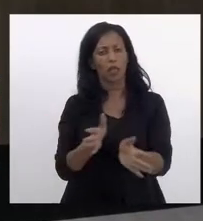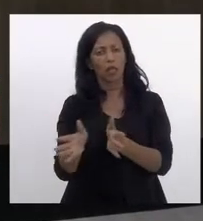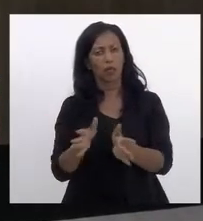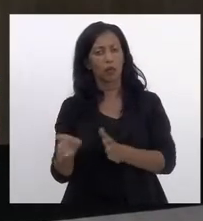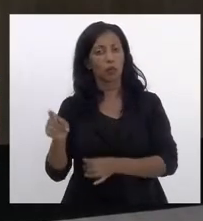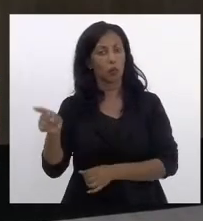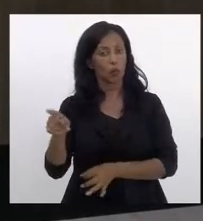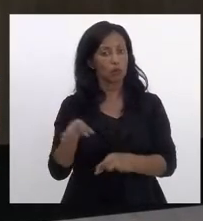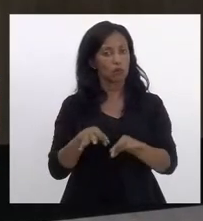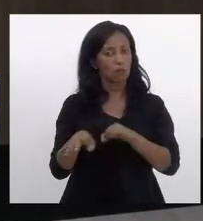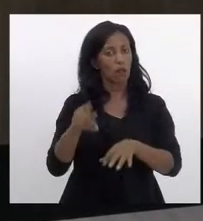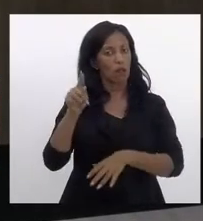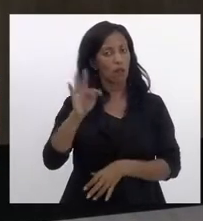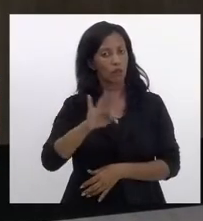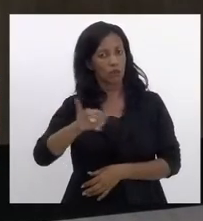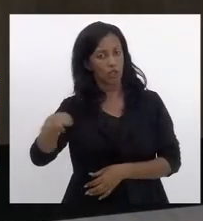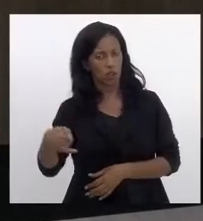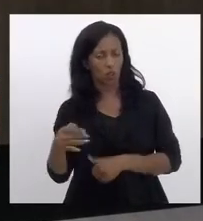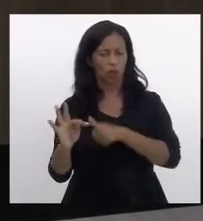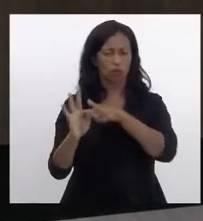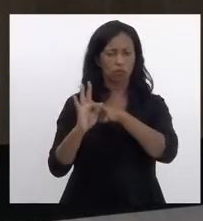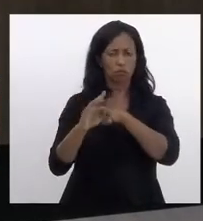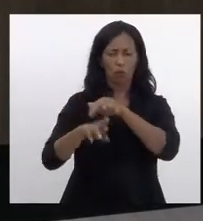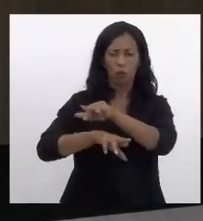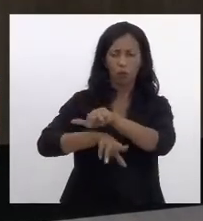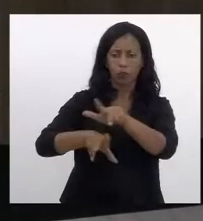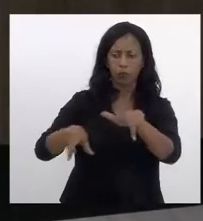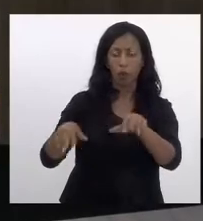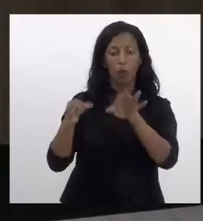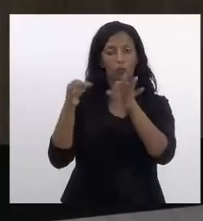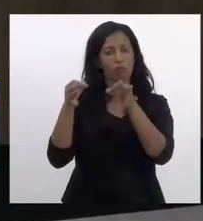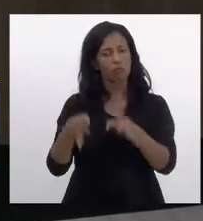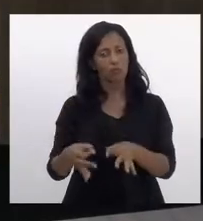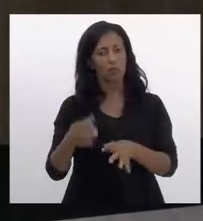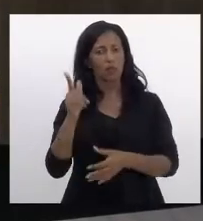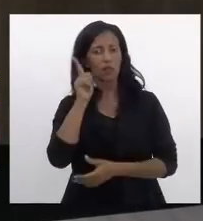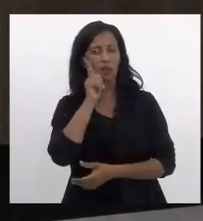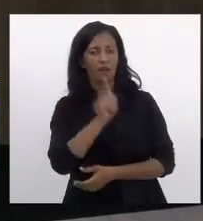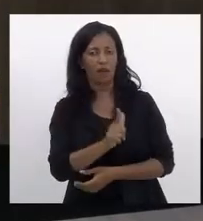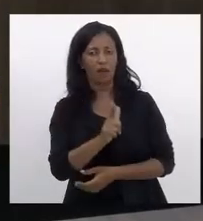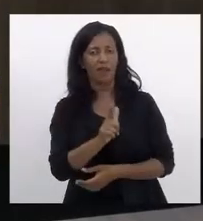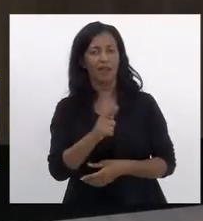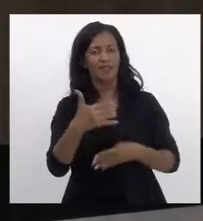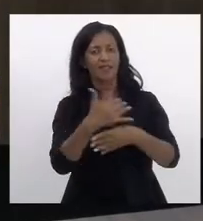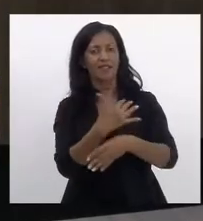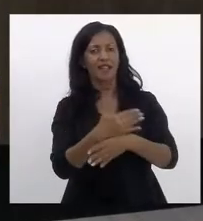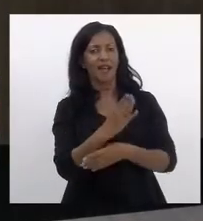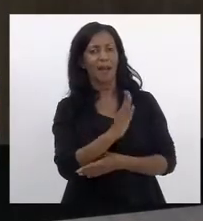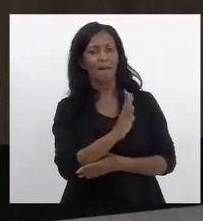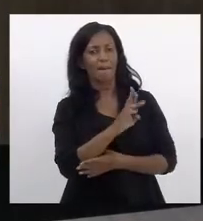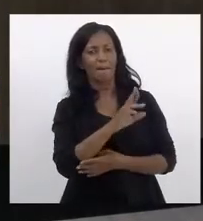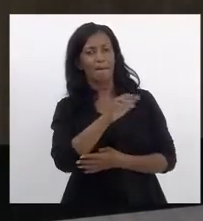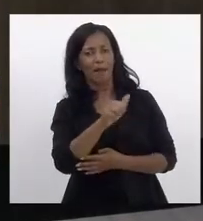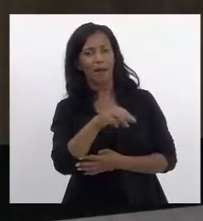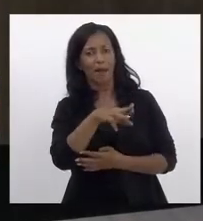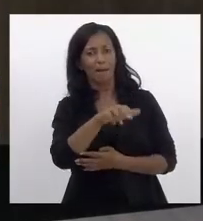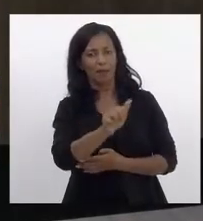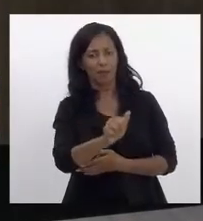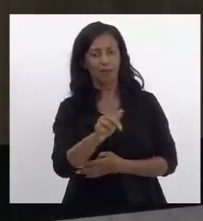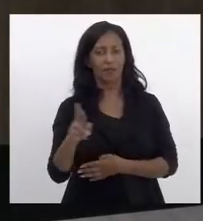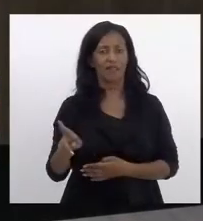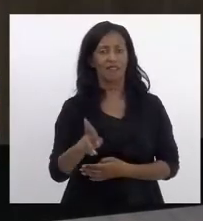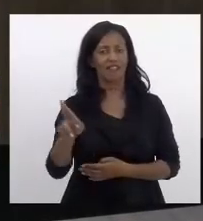lá no TJ também, com seus técnicos, e com certeza quem vai ganhar a cidade de Barra Mansa e a cidade de Resende. Era um